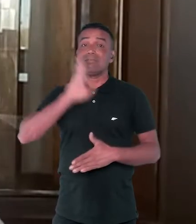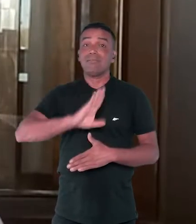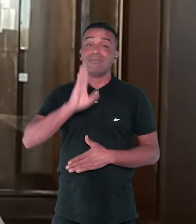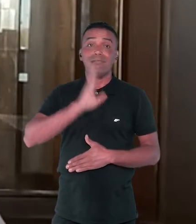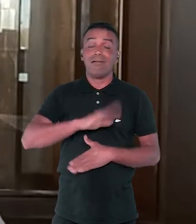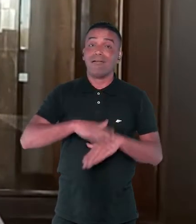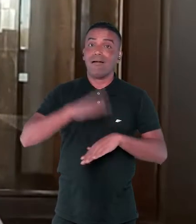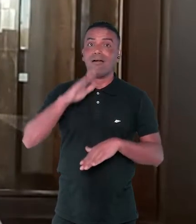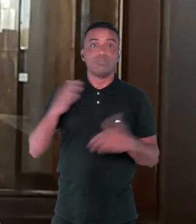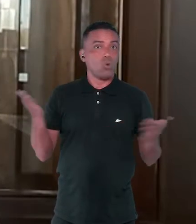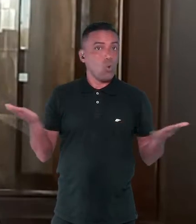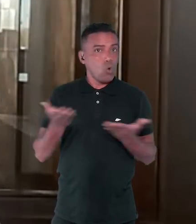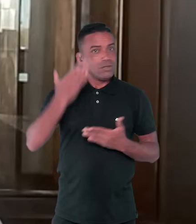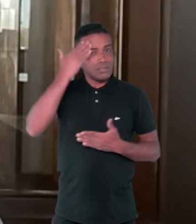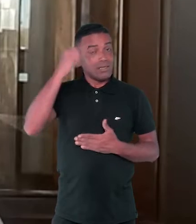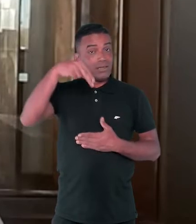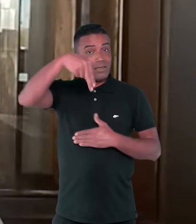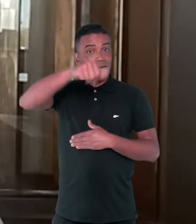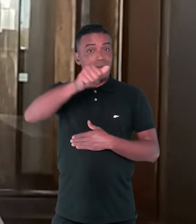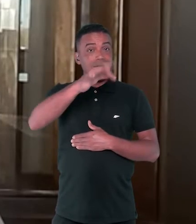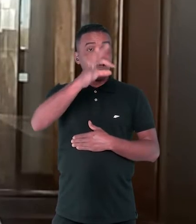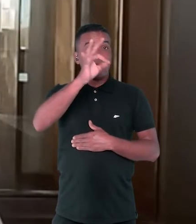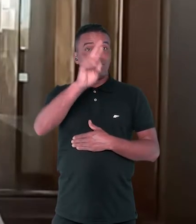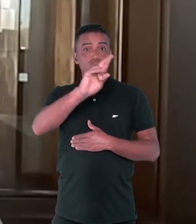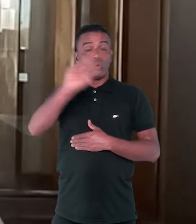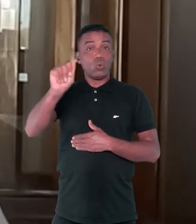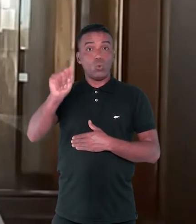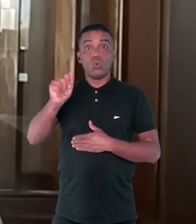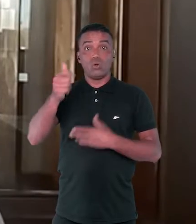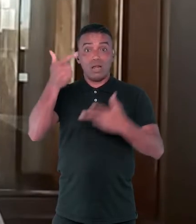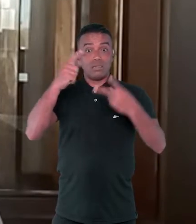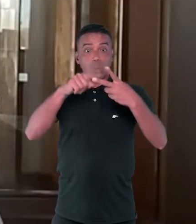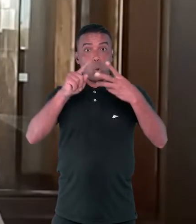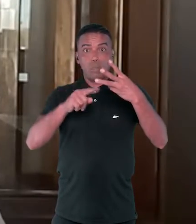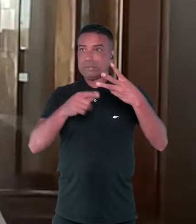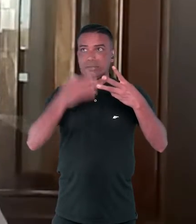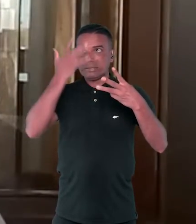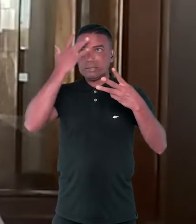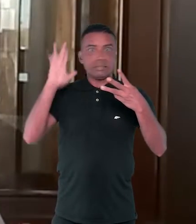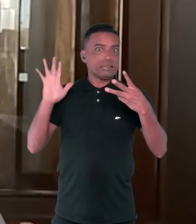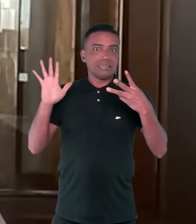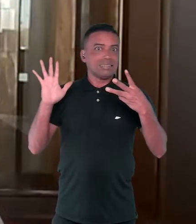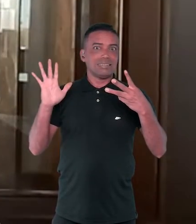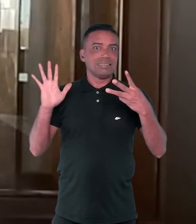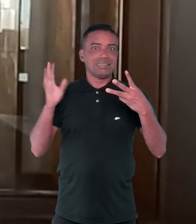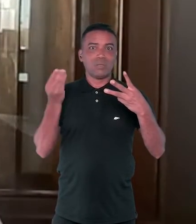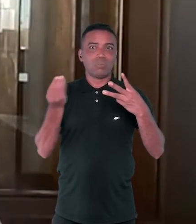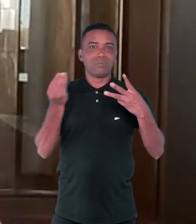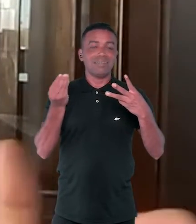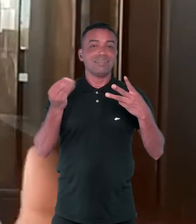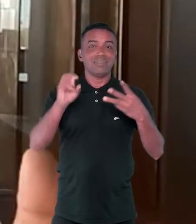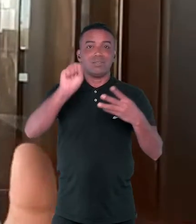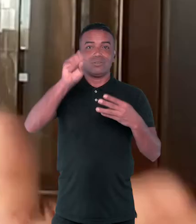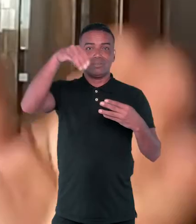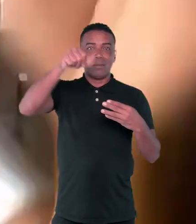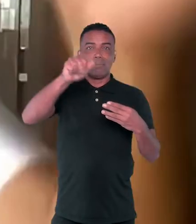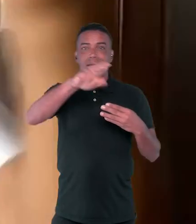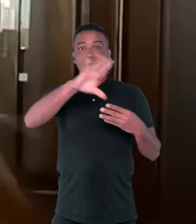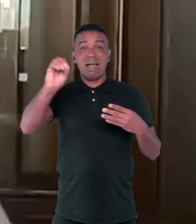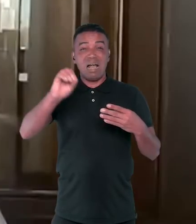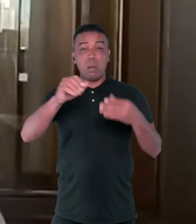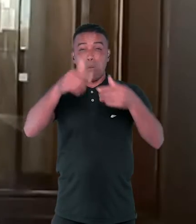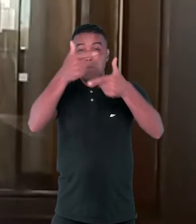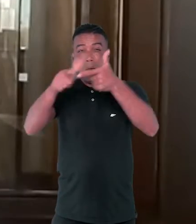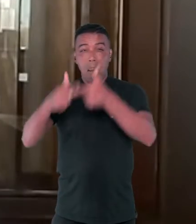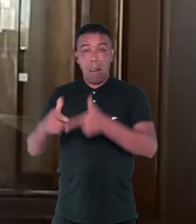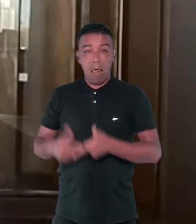Hoje eu só sei que falta a Natura, porque os outros o castelo já caiu na minha cabeça. Não é? A Samarco deu no que deu e a Braskem